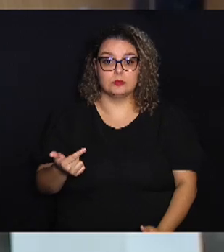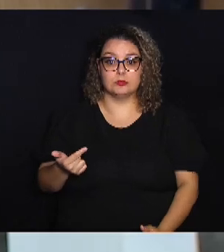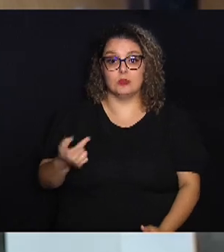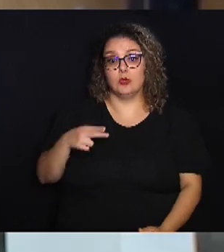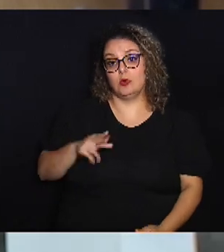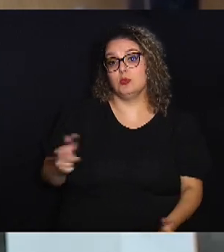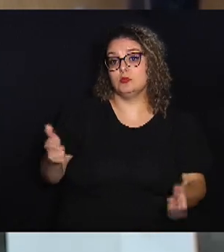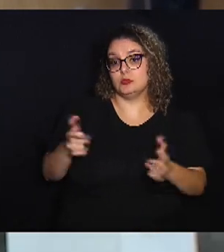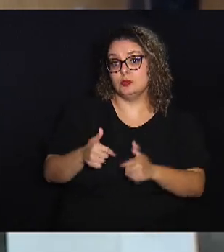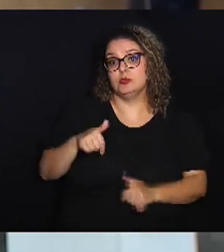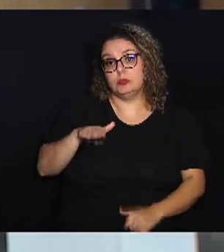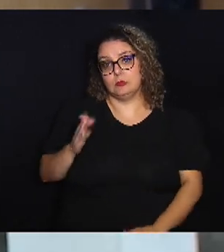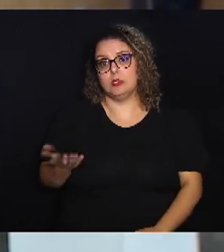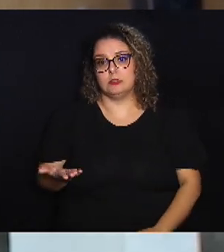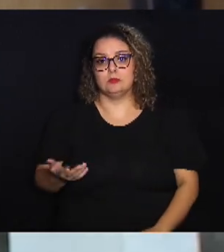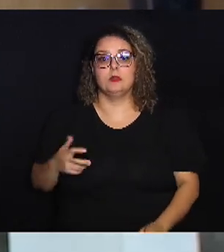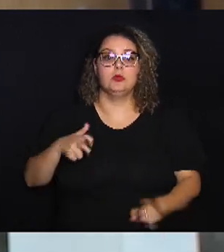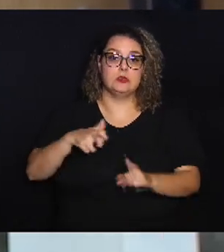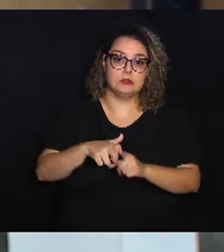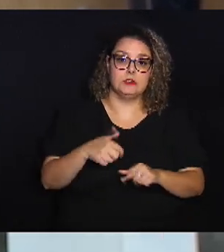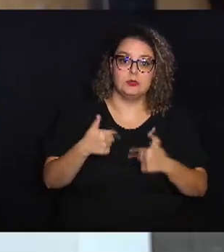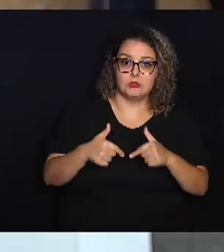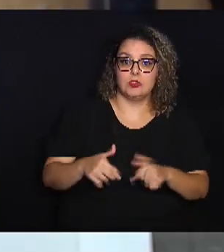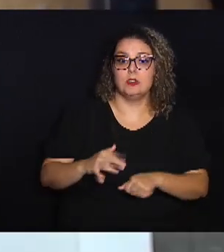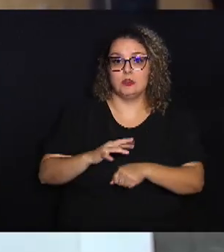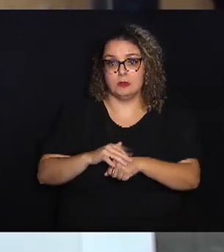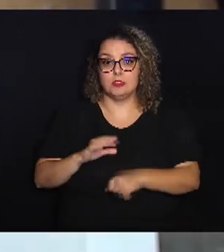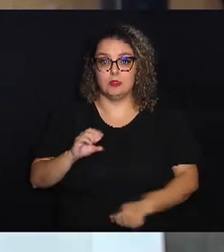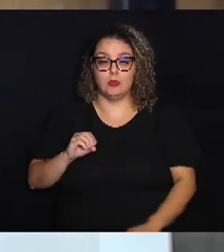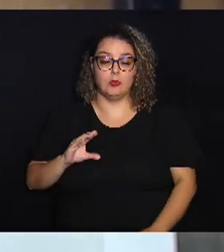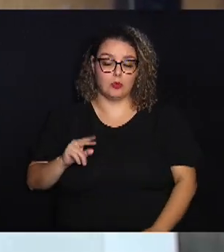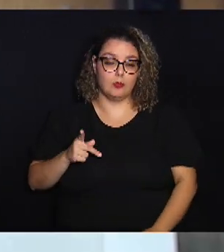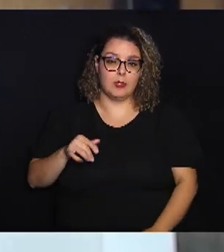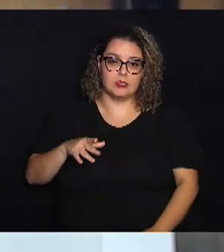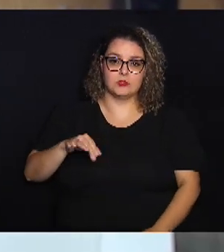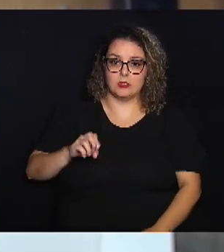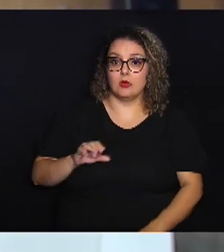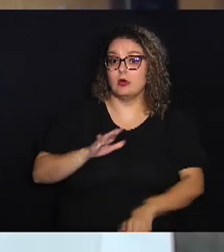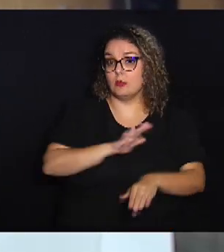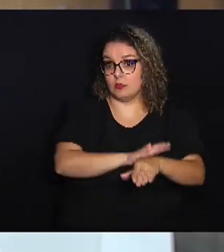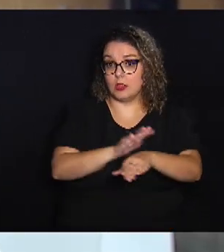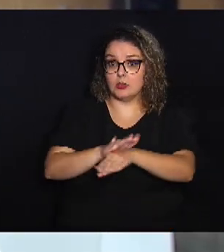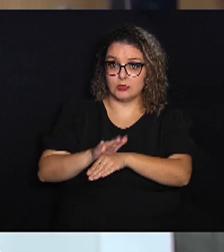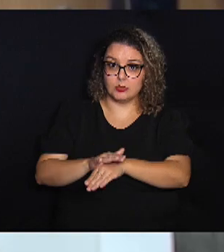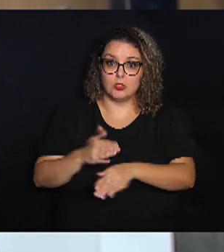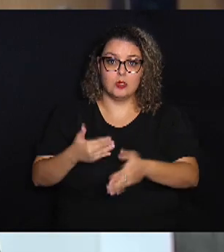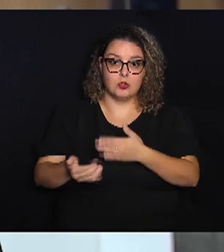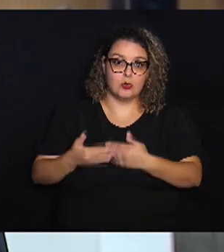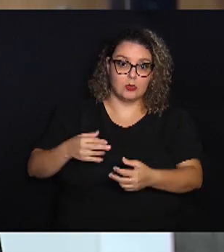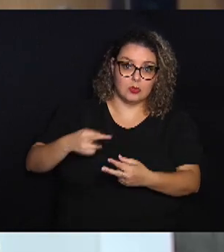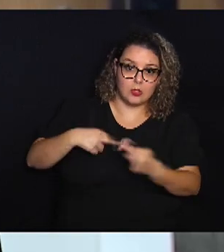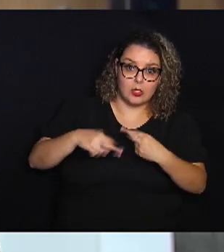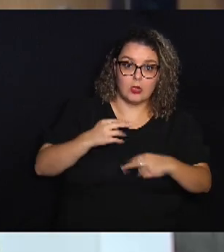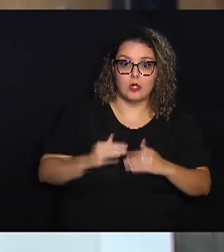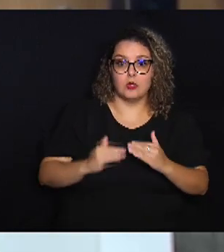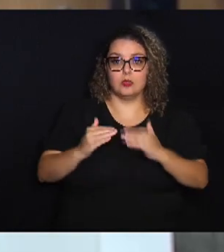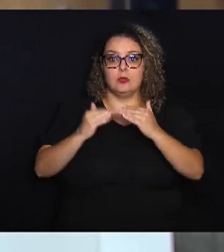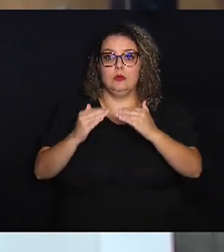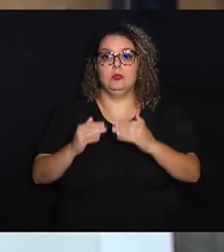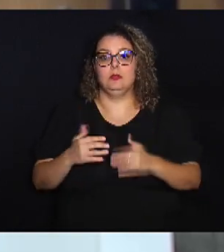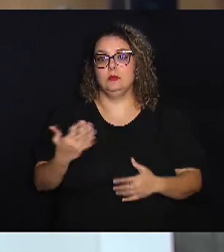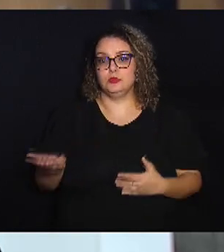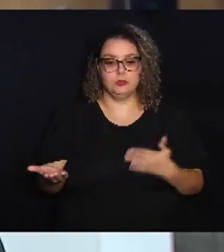ao máximo aí os acidentes de trabalho e as doenças ocupacionais. É uma colaboração, qualquer relação você constrói em ambos os